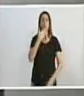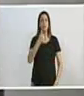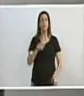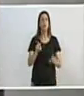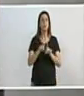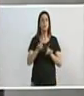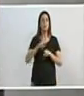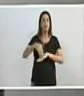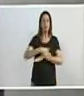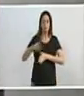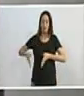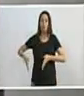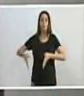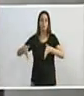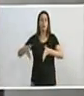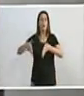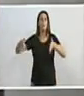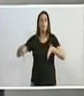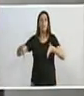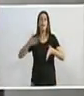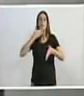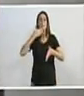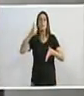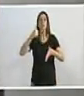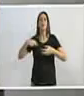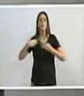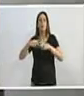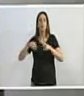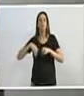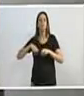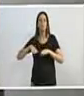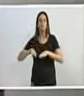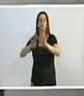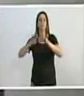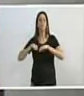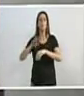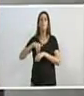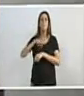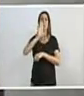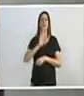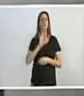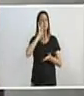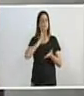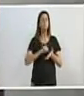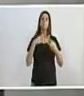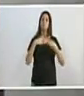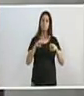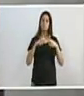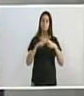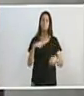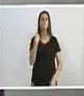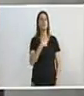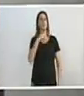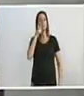corredores de ônibus. Então, a certeza de que nós vamos ter o transporte coletivo que nós